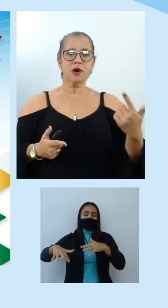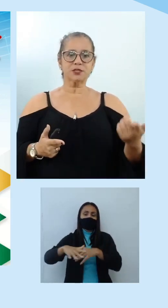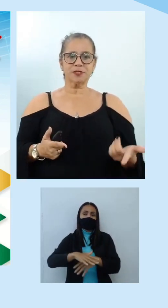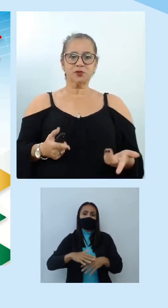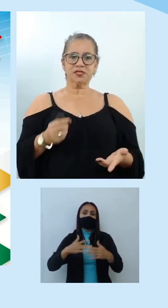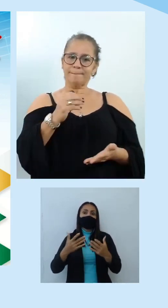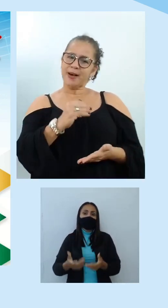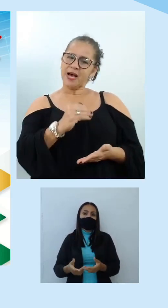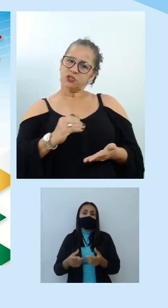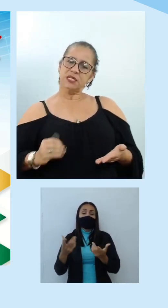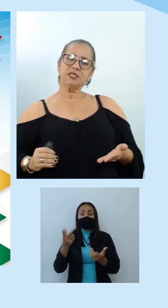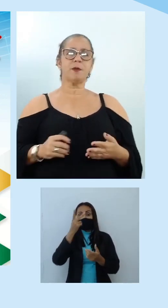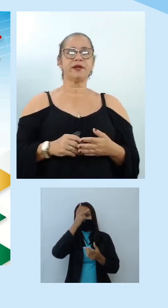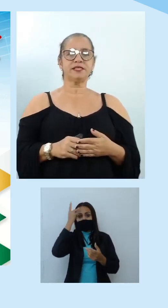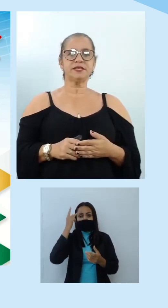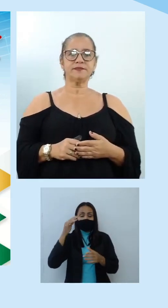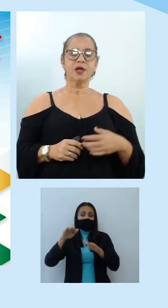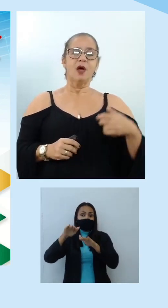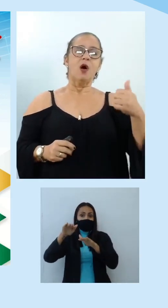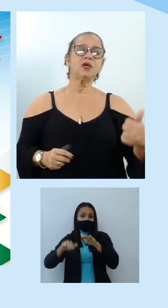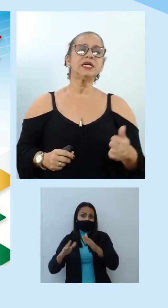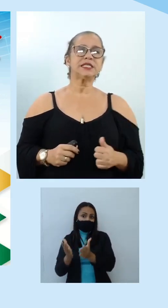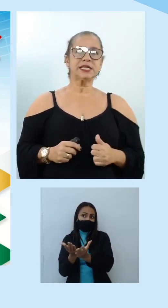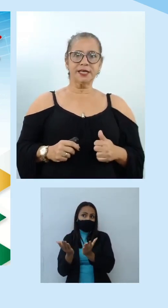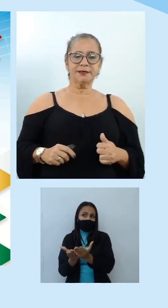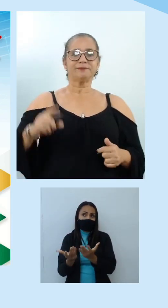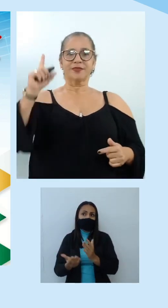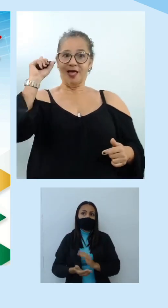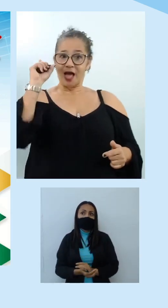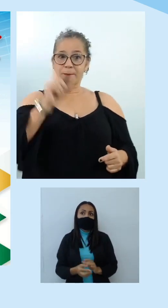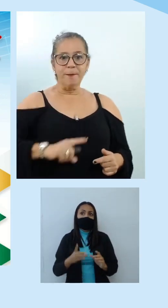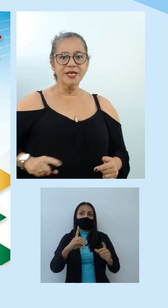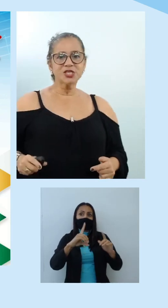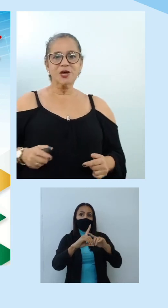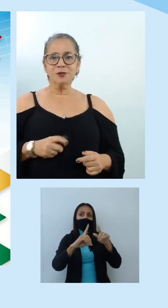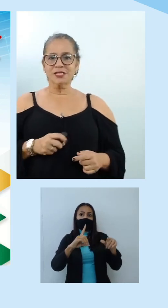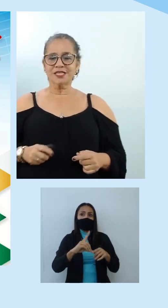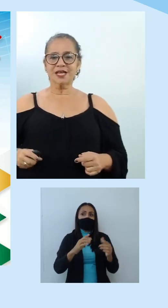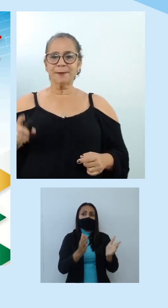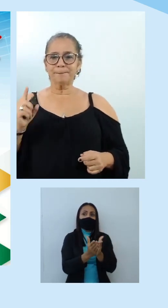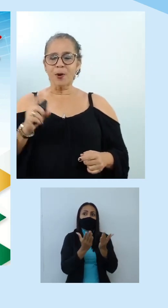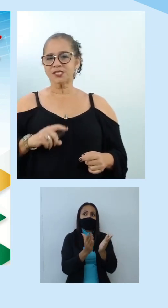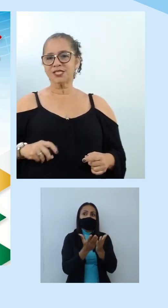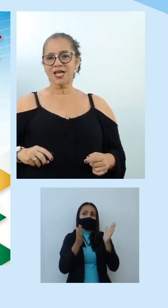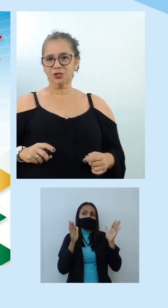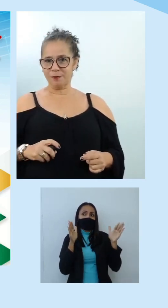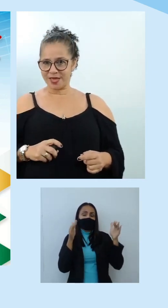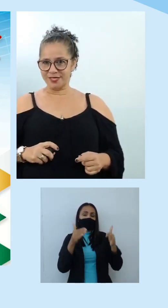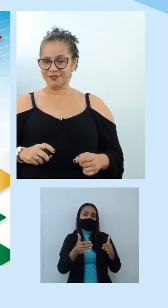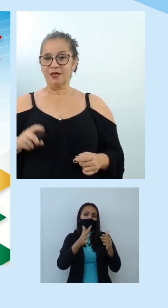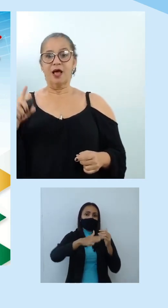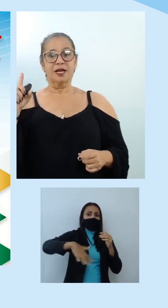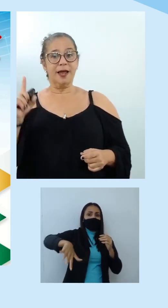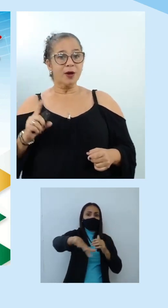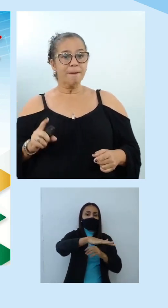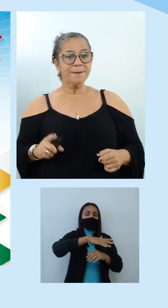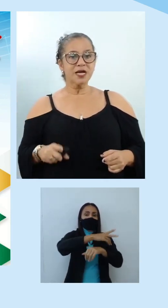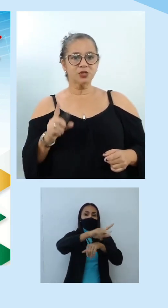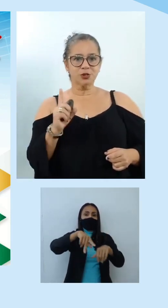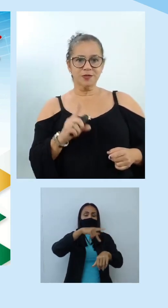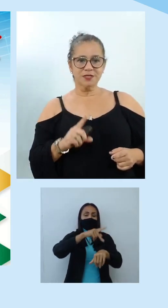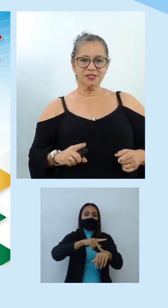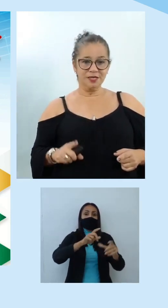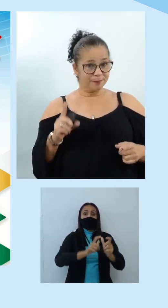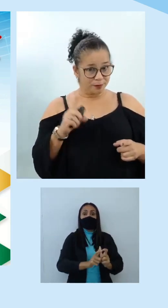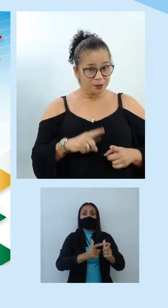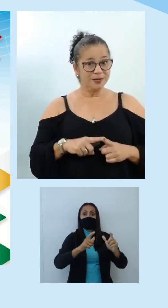contam com as pessoas abaixo da linha da pobreza? Ou na letra D, a pobreza está concentrada em poucas cidades do país. Na maior parte